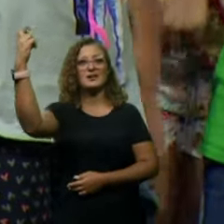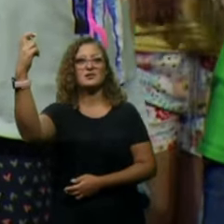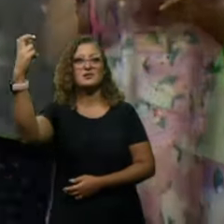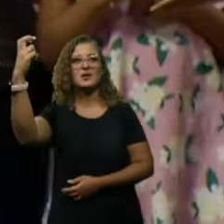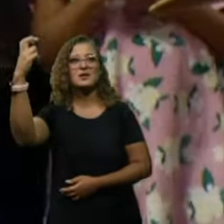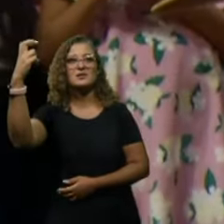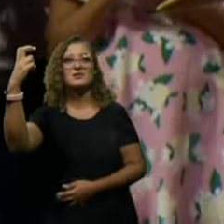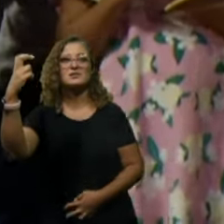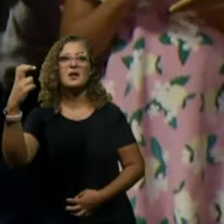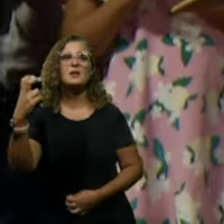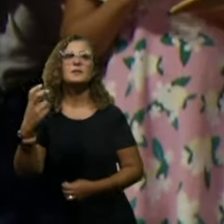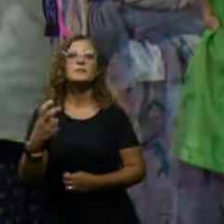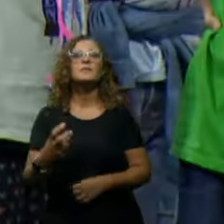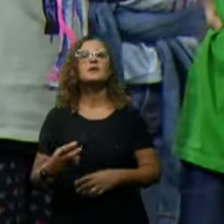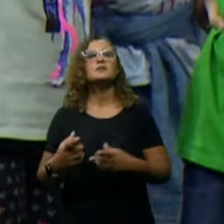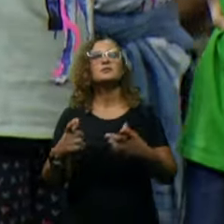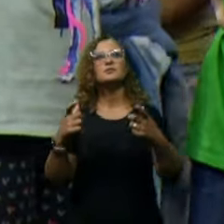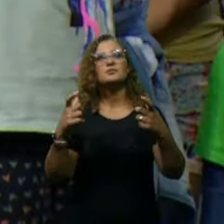conta